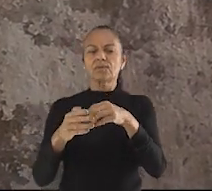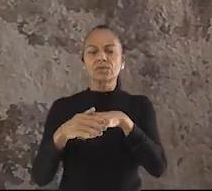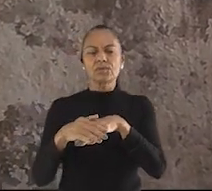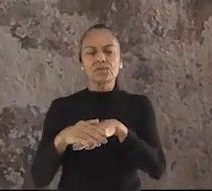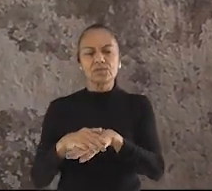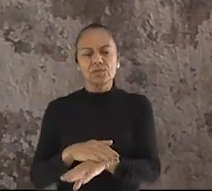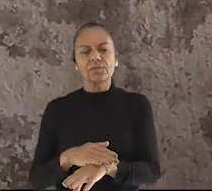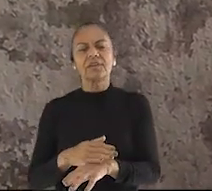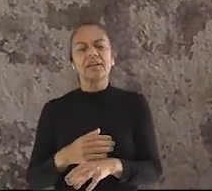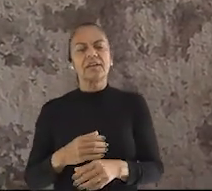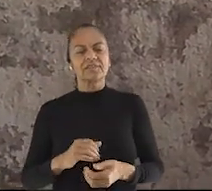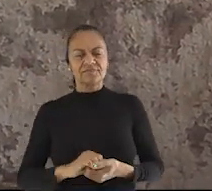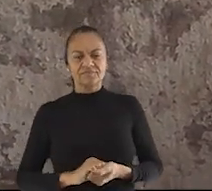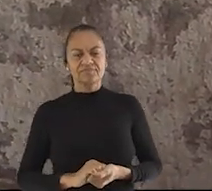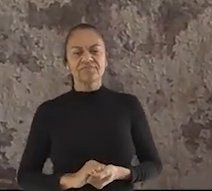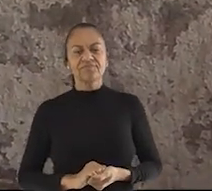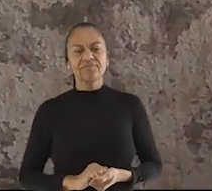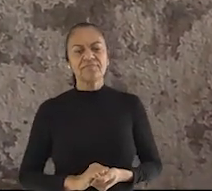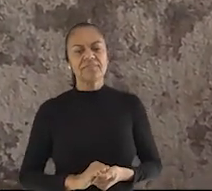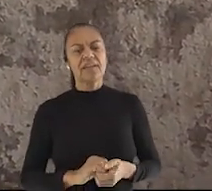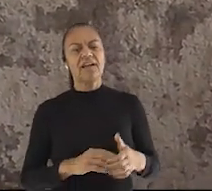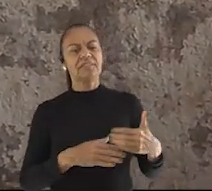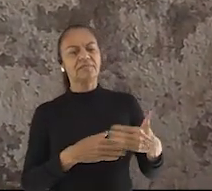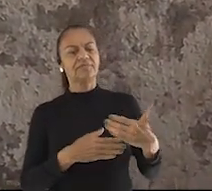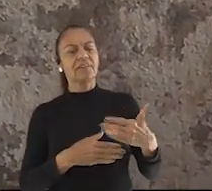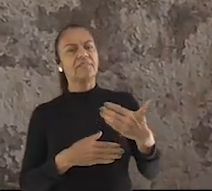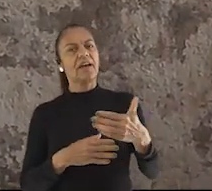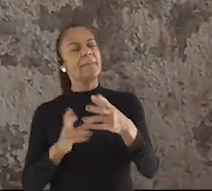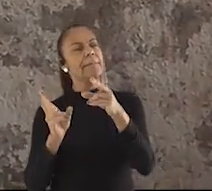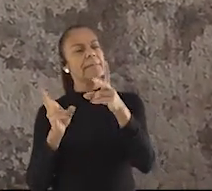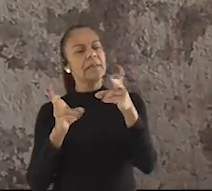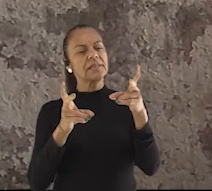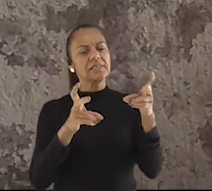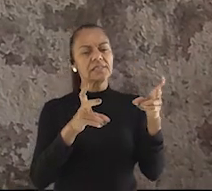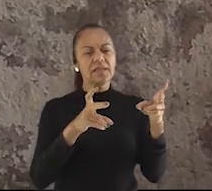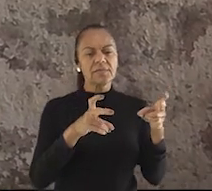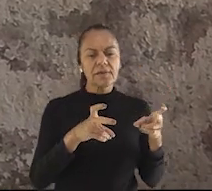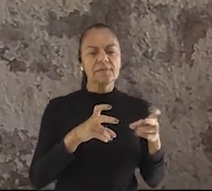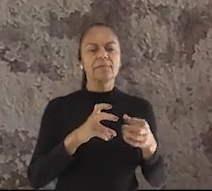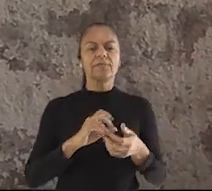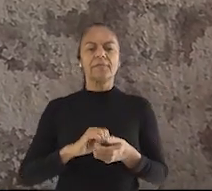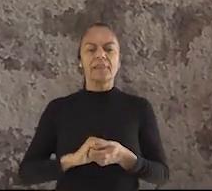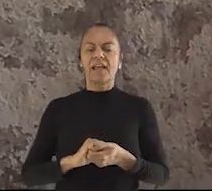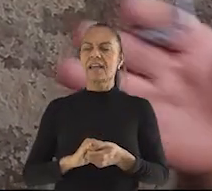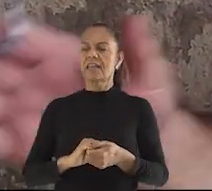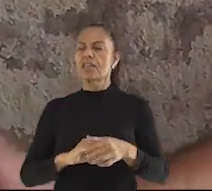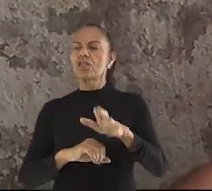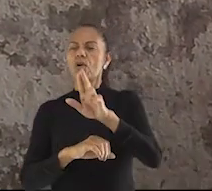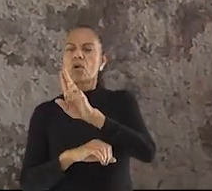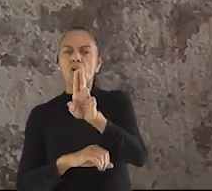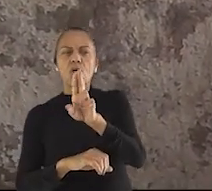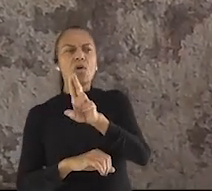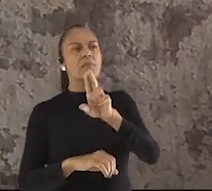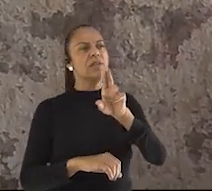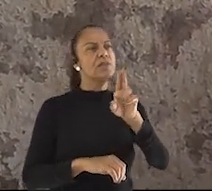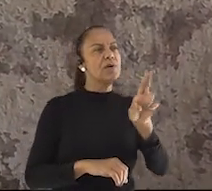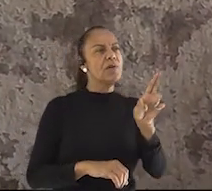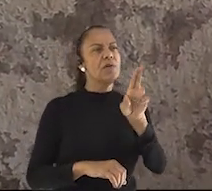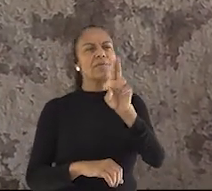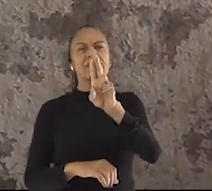rua. Um exemplo, eu passo na 101 todo dia. Aí eu vou começando a ver. Aqui é